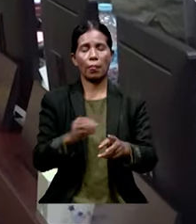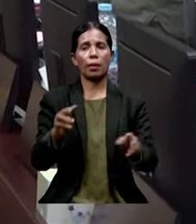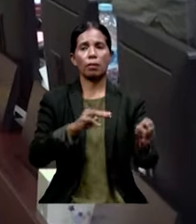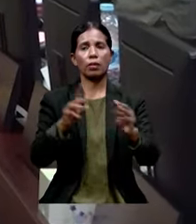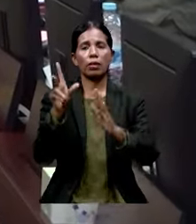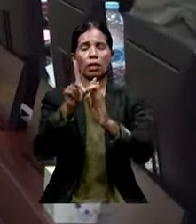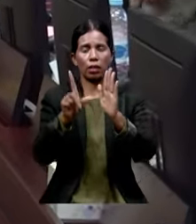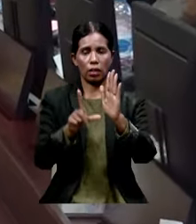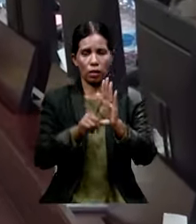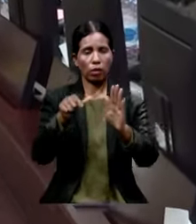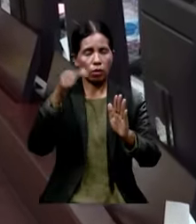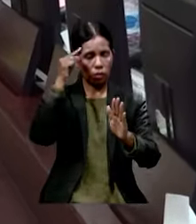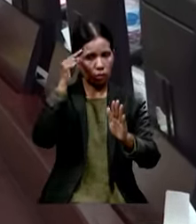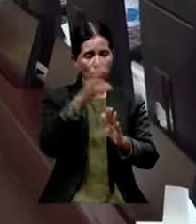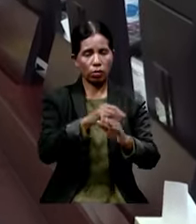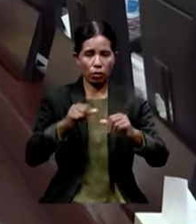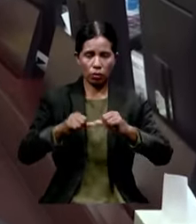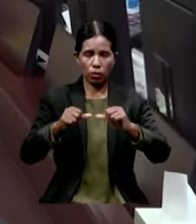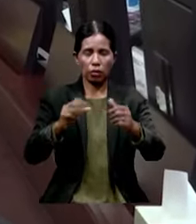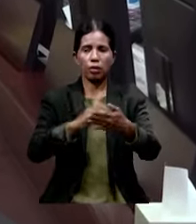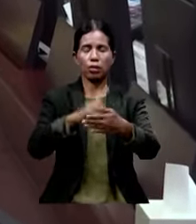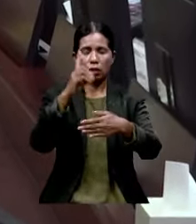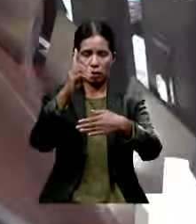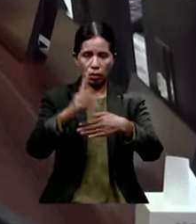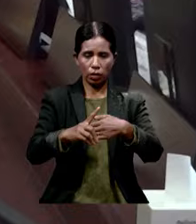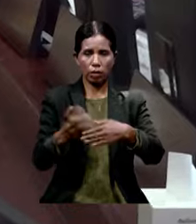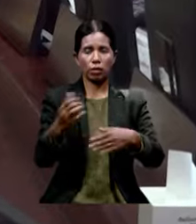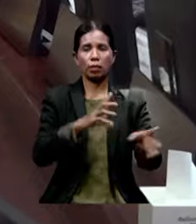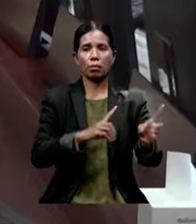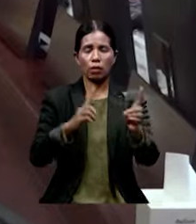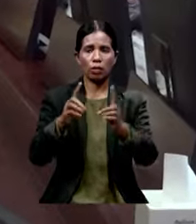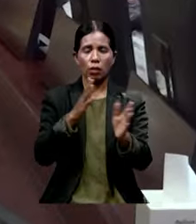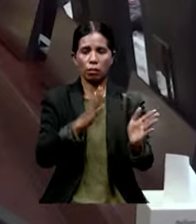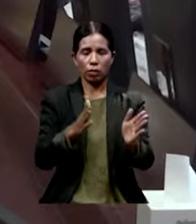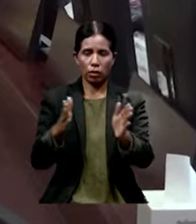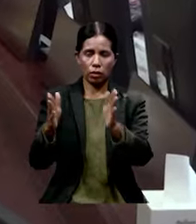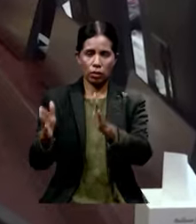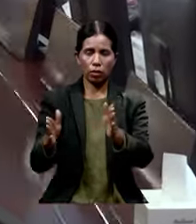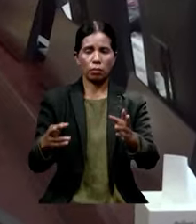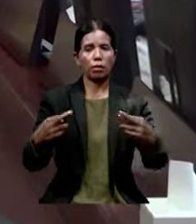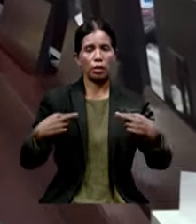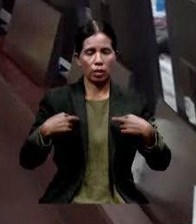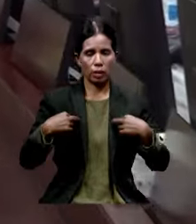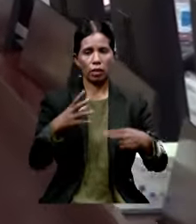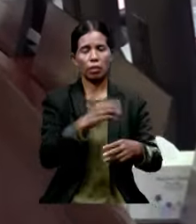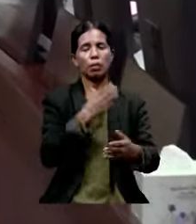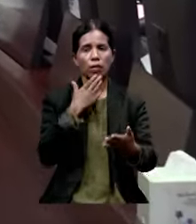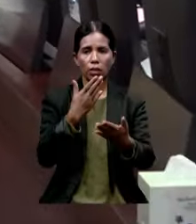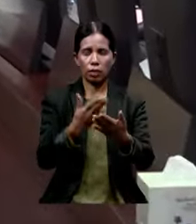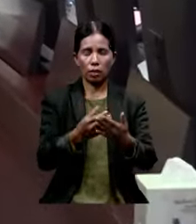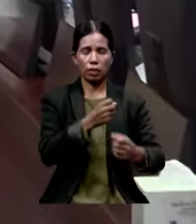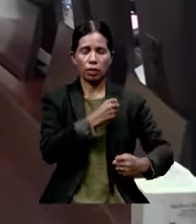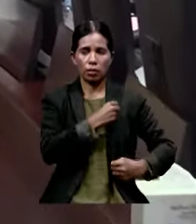para decreto-lei né, governo se continua a desenvolver medidas no implementa processo reforma, nebe justo no digno para